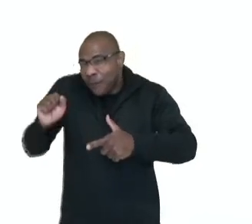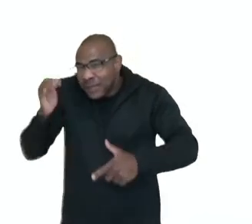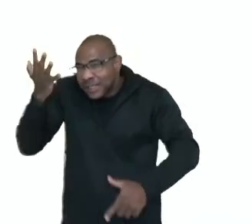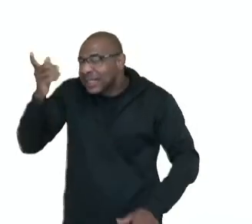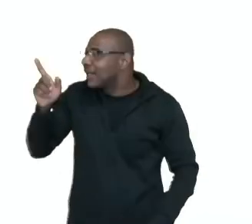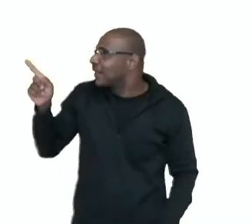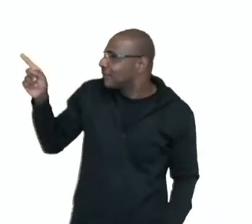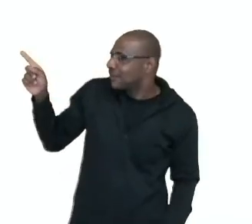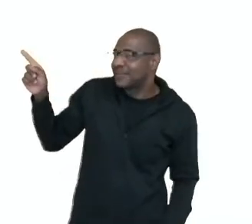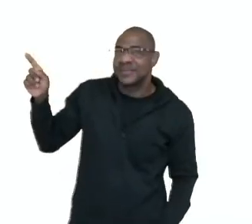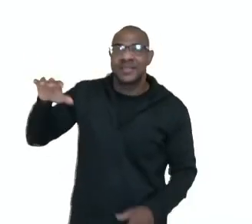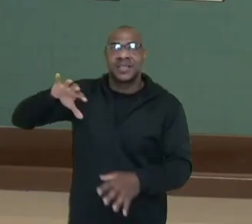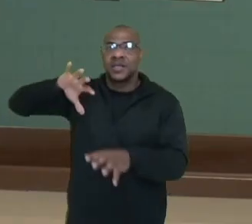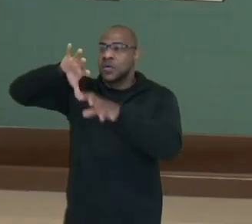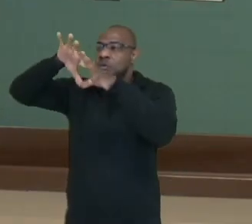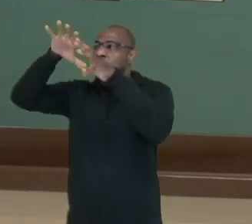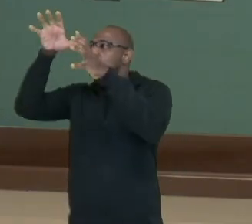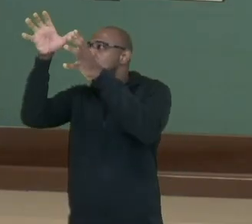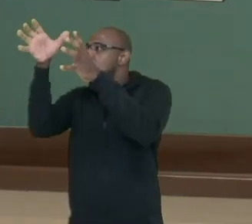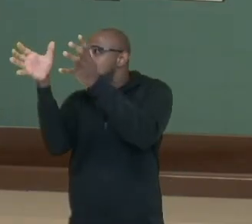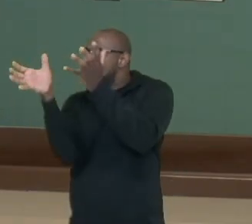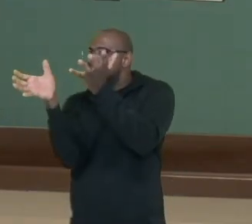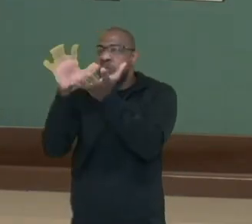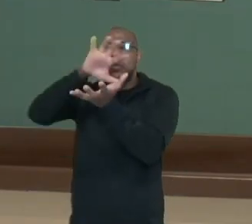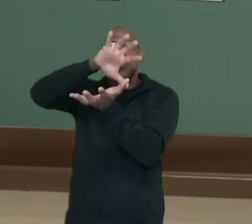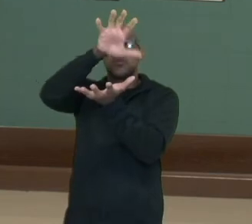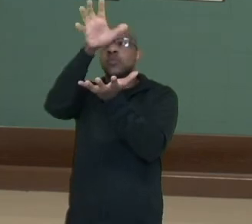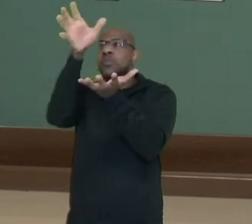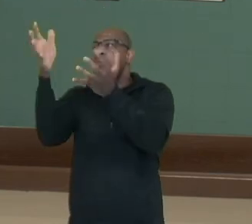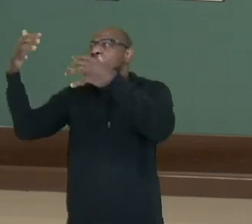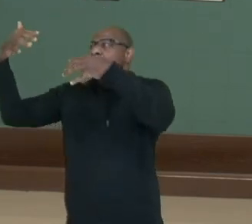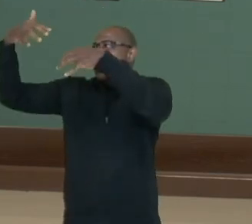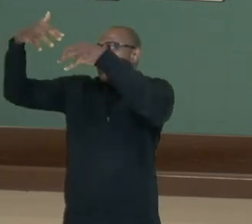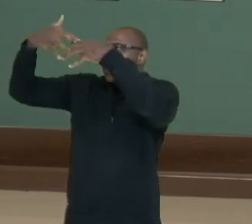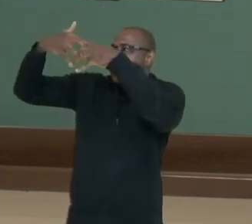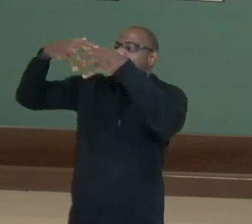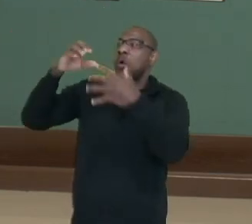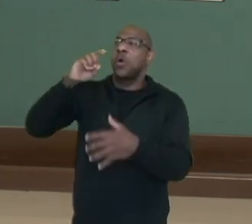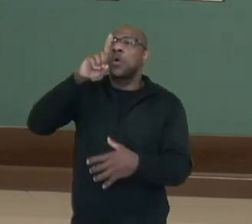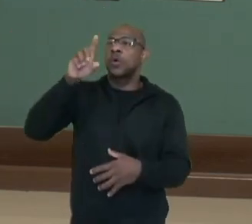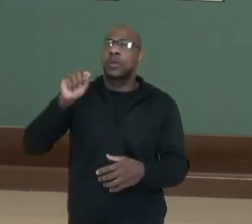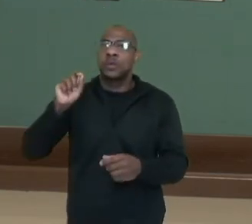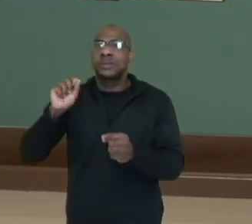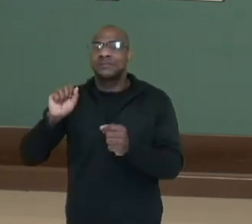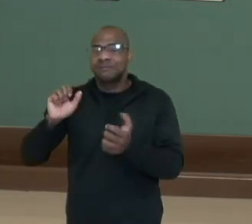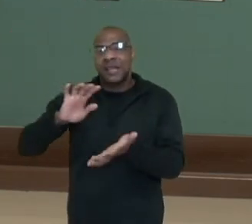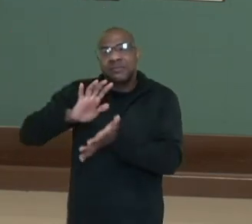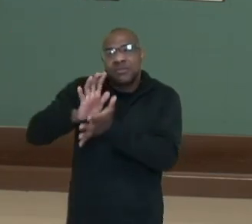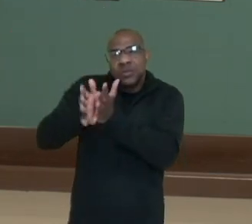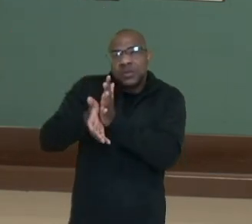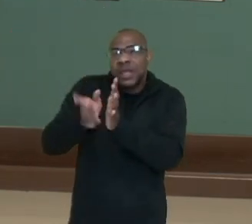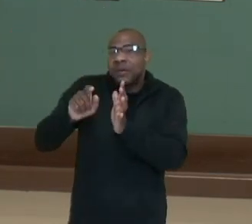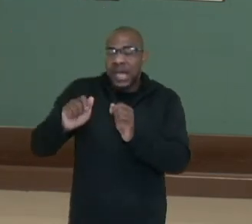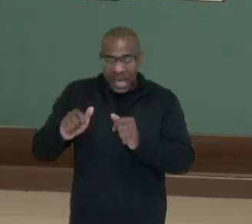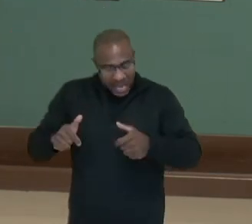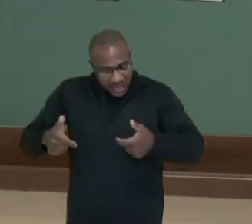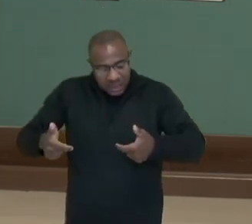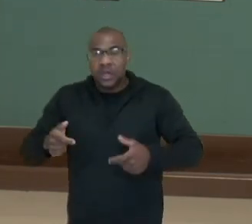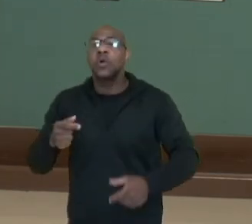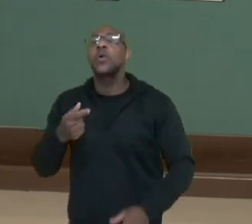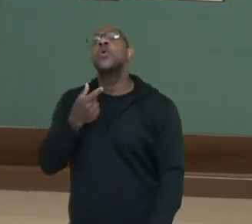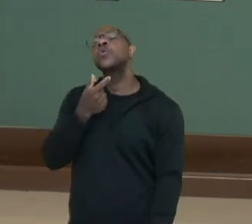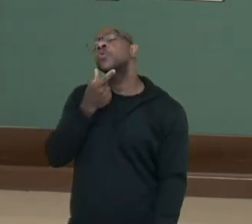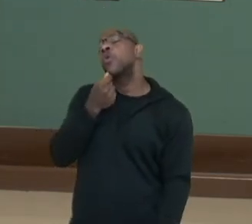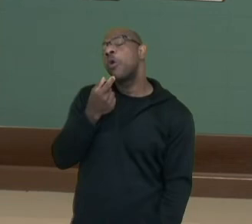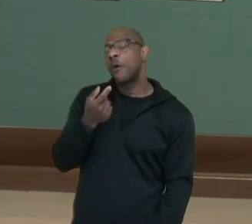que está destruindo, né, a camada de ozônio, é a ação do homem, exatamente. Atividades